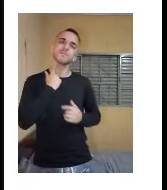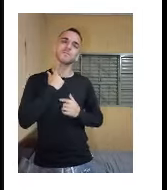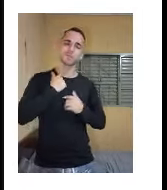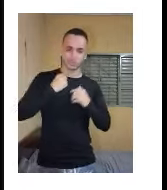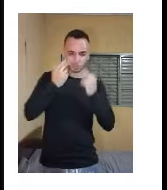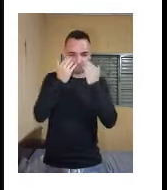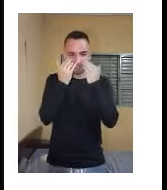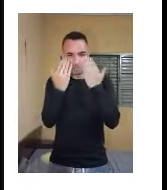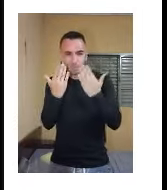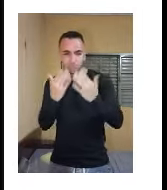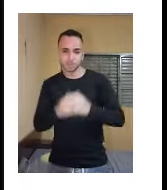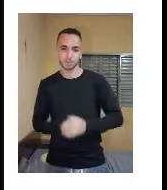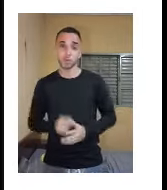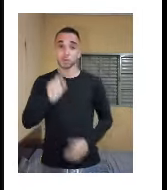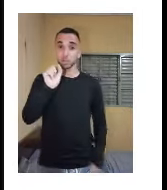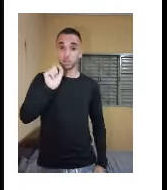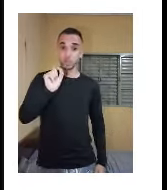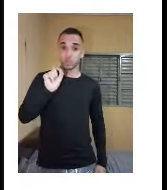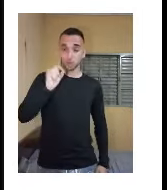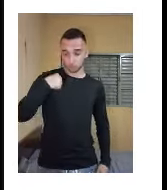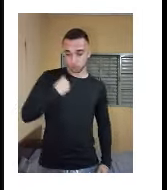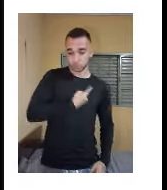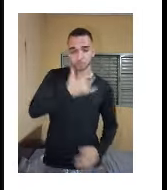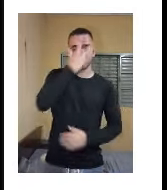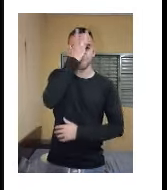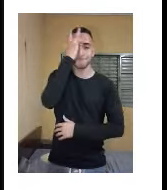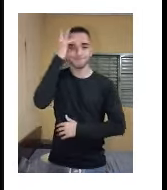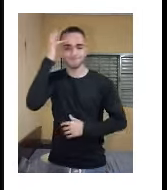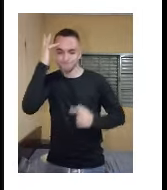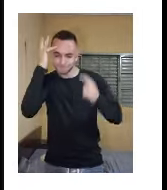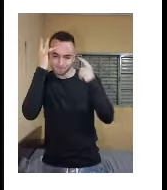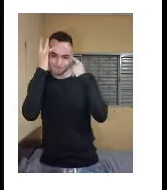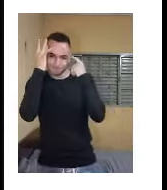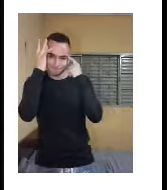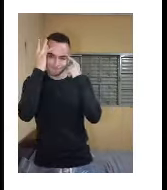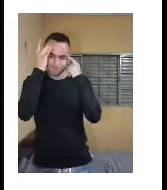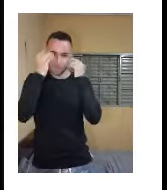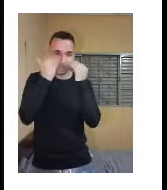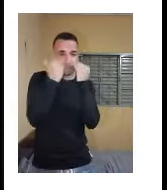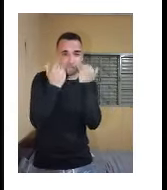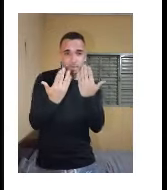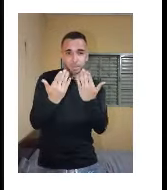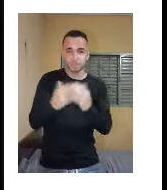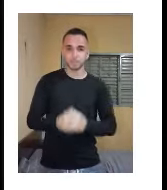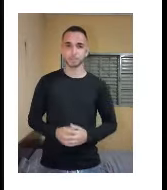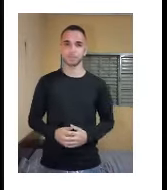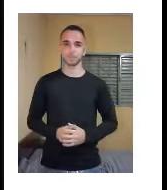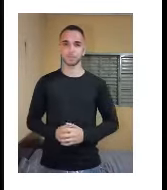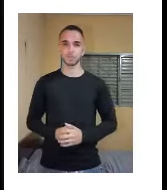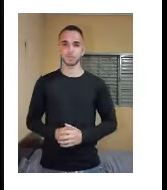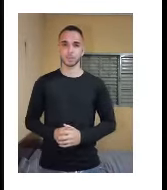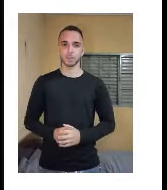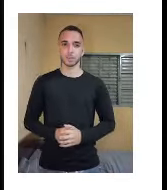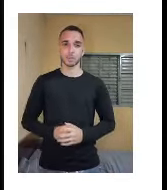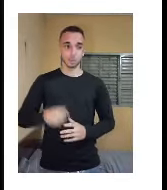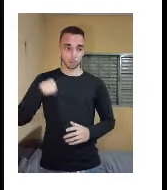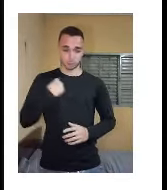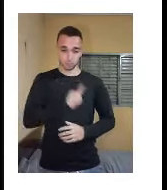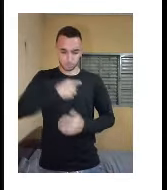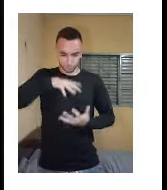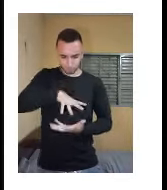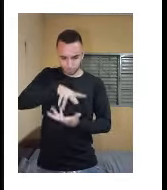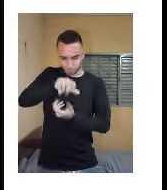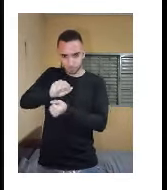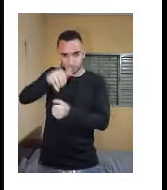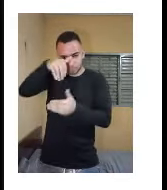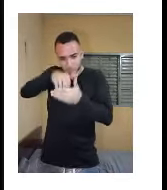gente pensa como ser humano, né, e olha que estamos dentro desse planeta. E